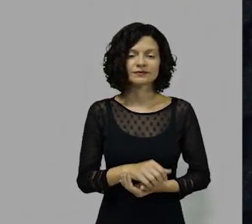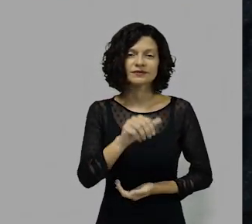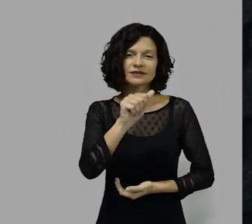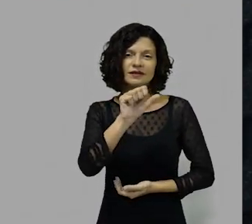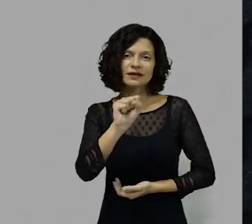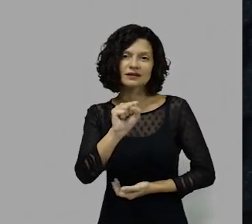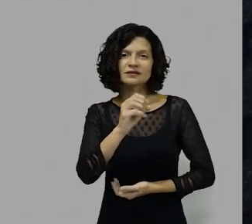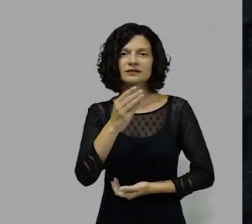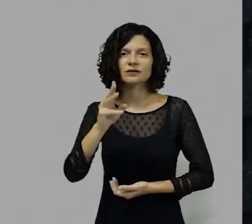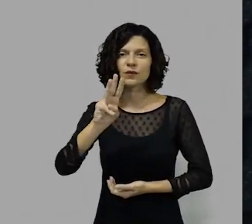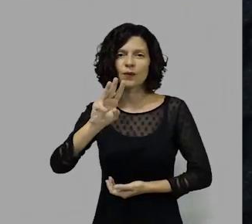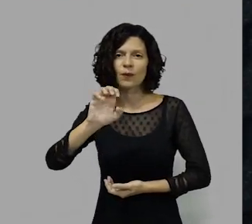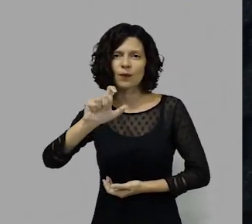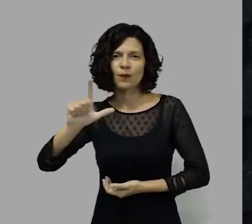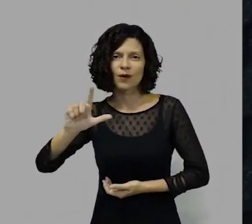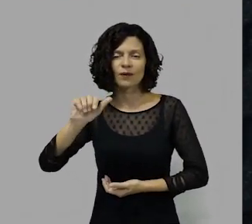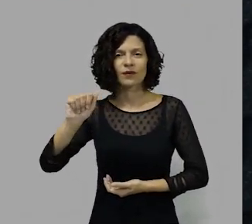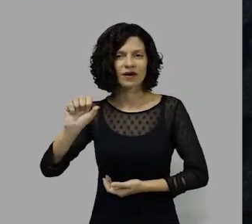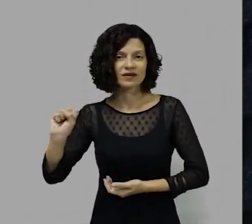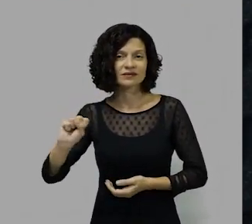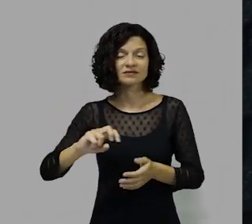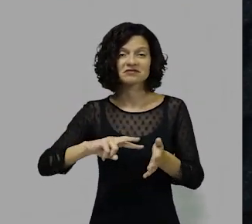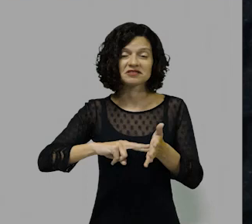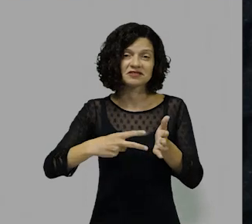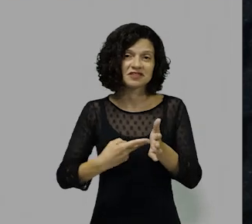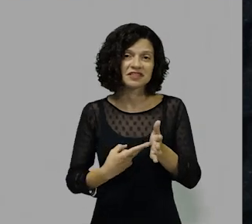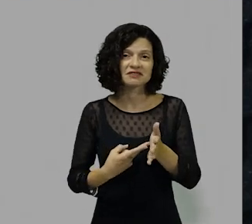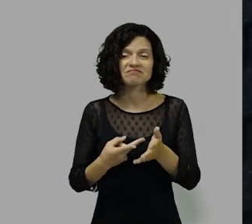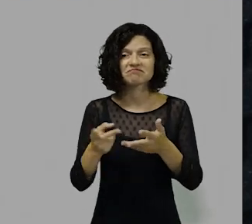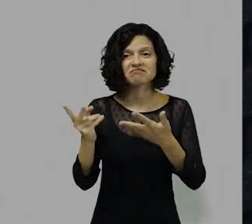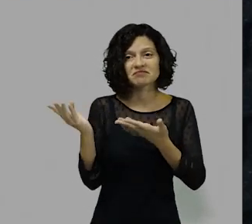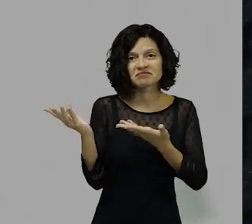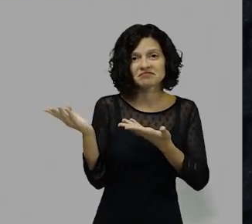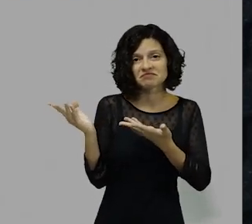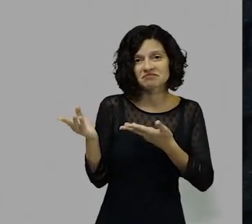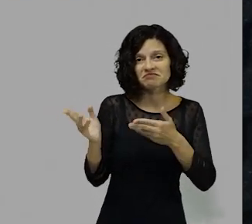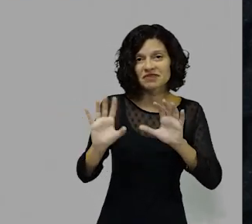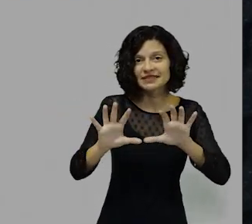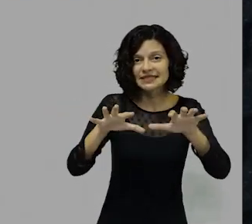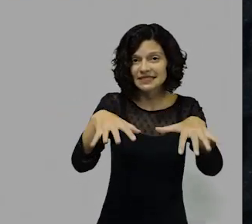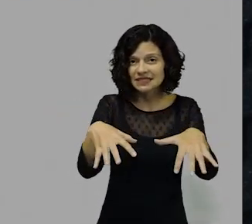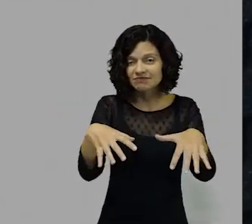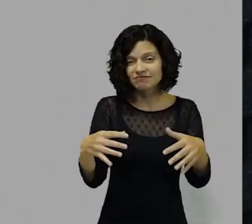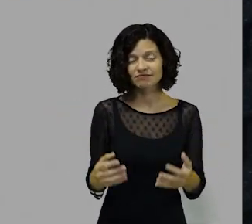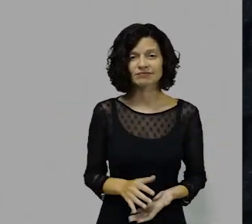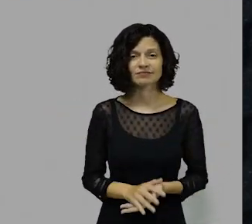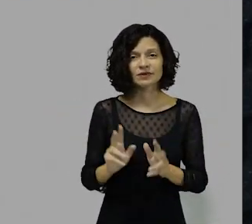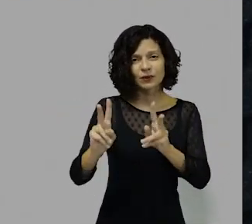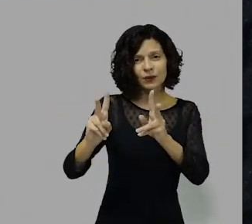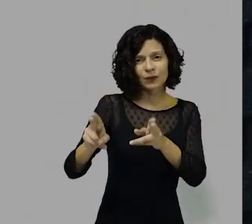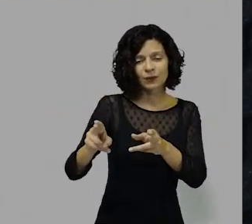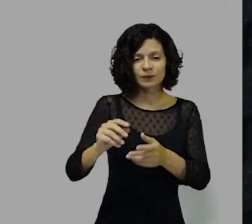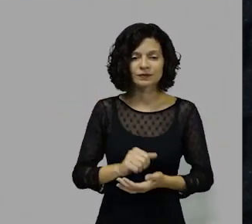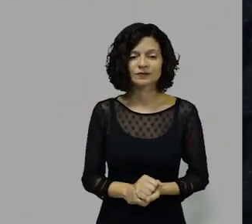significa assim como. Additionally significa além disso. Todas essas expressões são sinônimos,